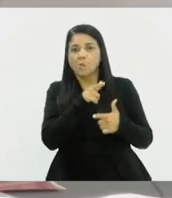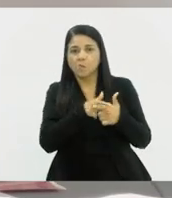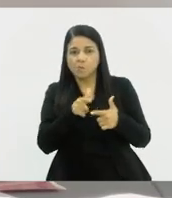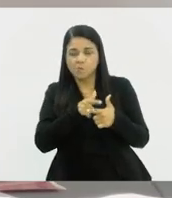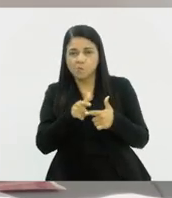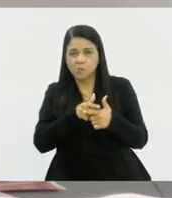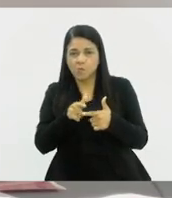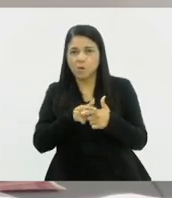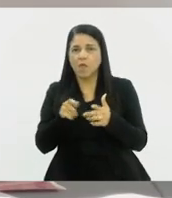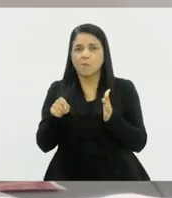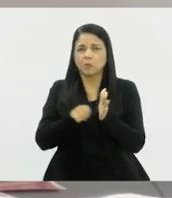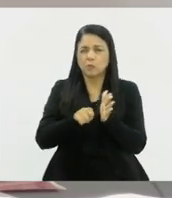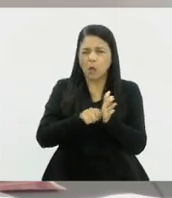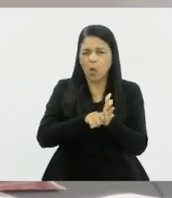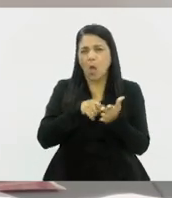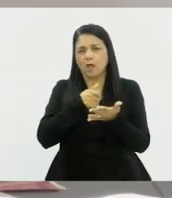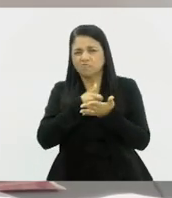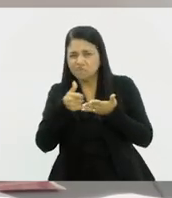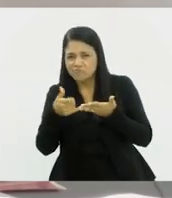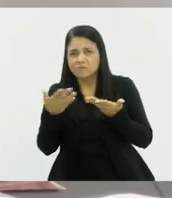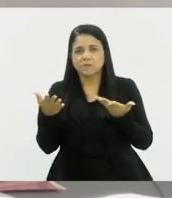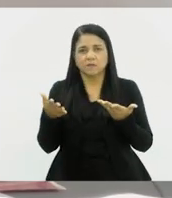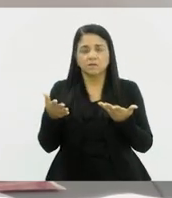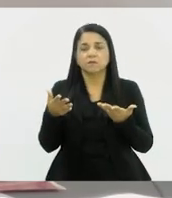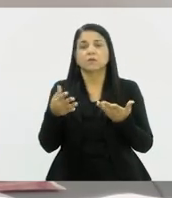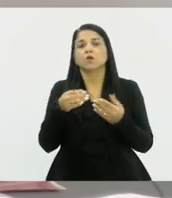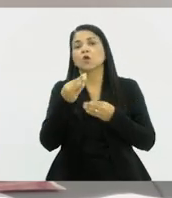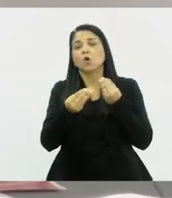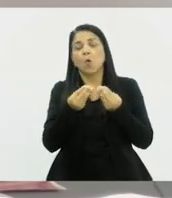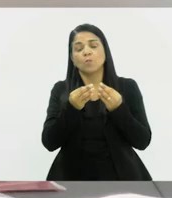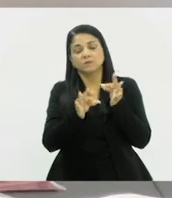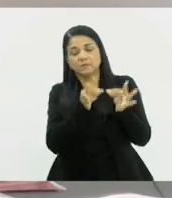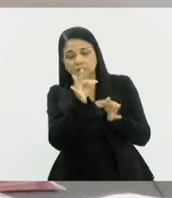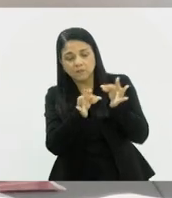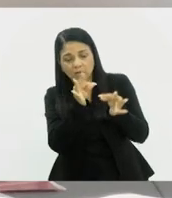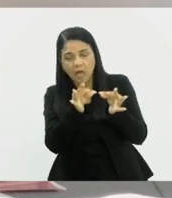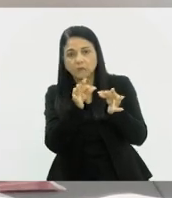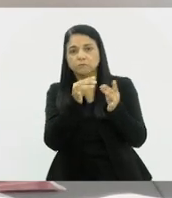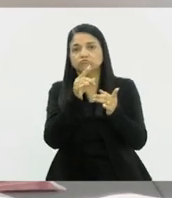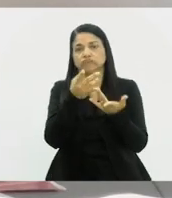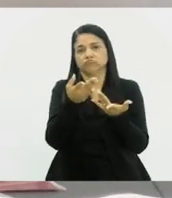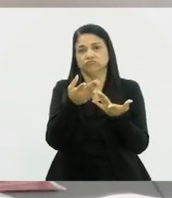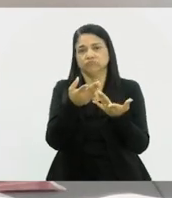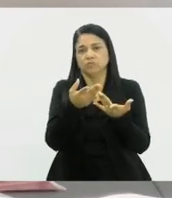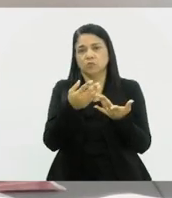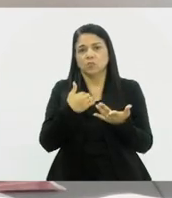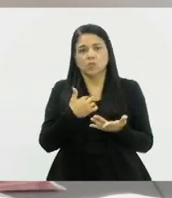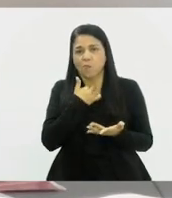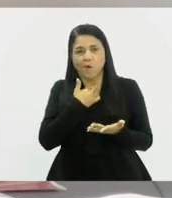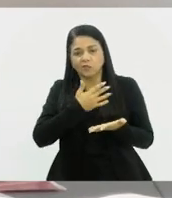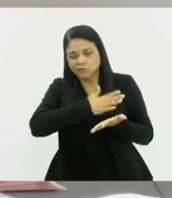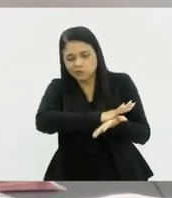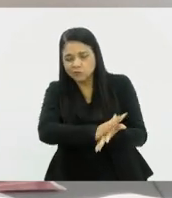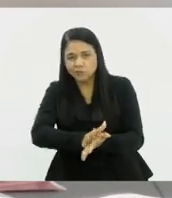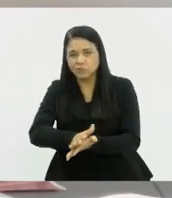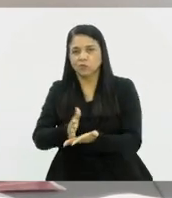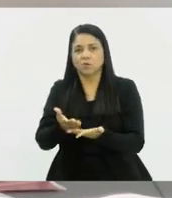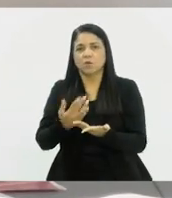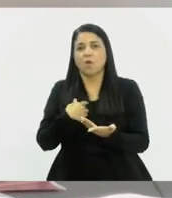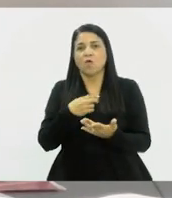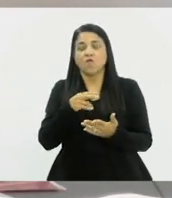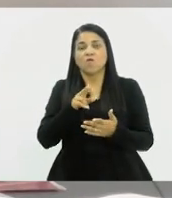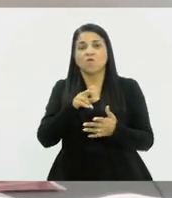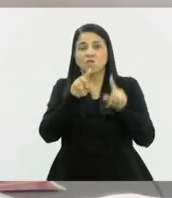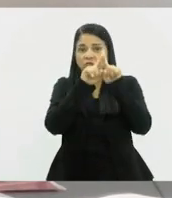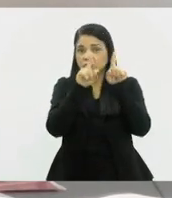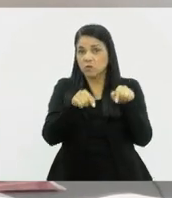em relação à droga dependência etc como devem ser tratados com dignidade não Discriminados como um funcionário público por seu usuário não